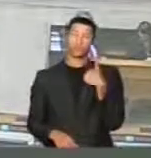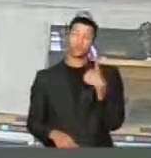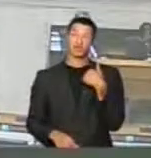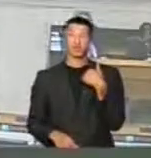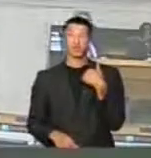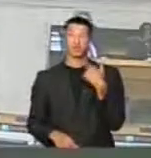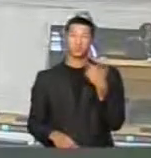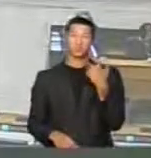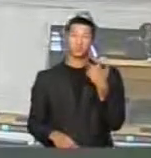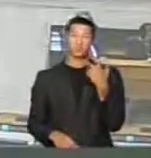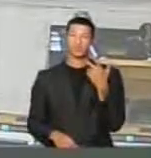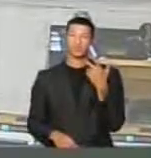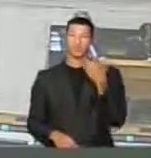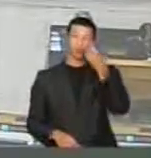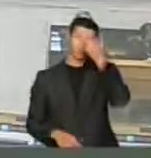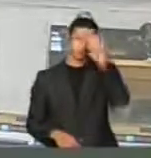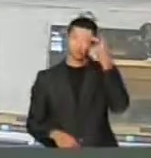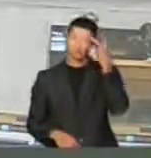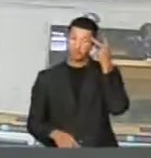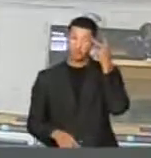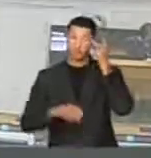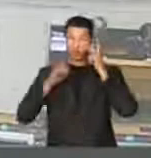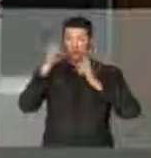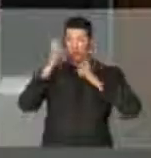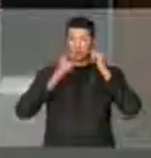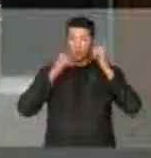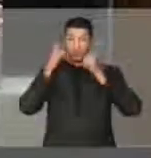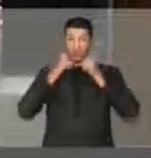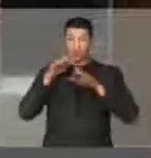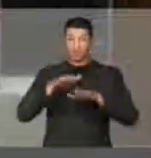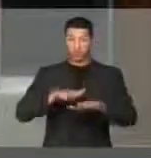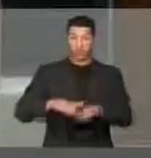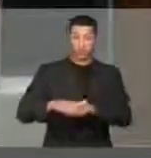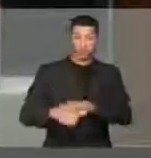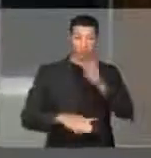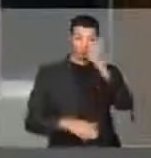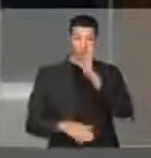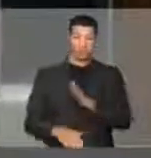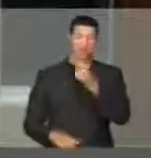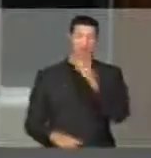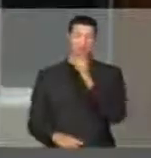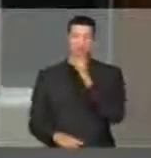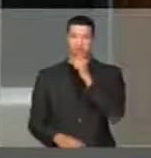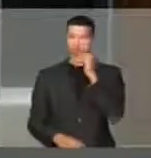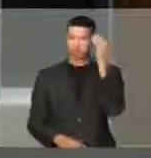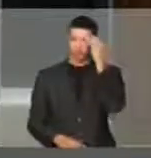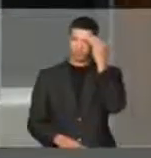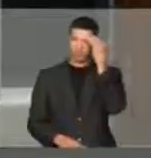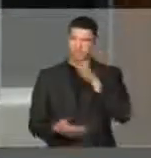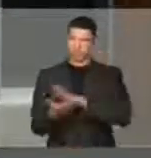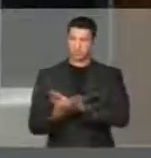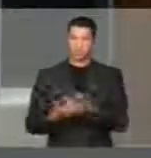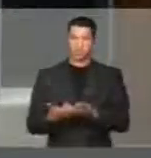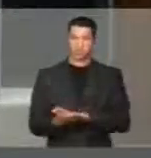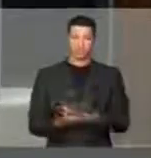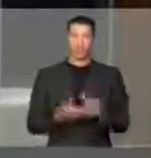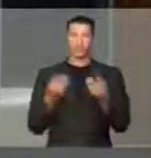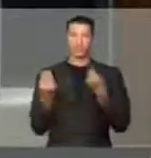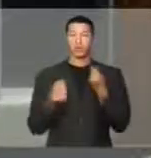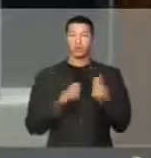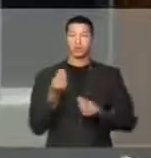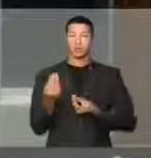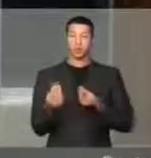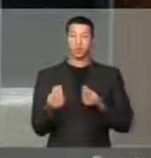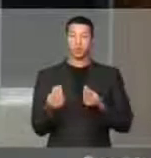como uma pessoa que é muito preocupada com o trânsito brasileiro, ainda não entendi como é que